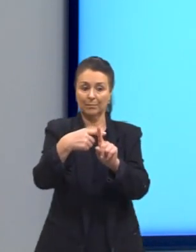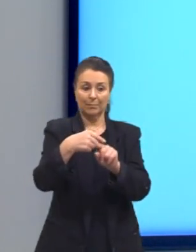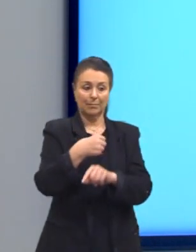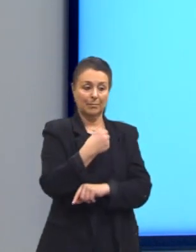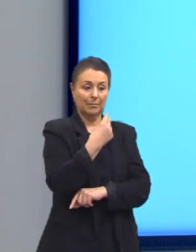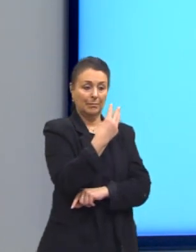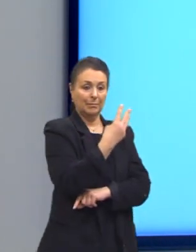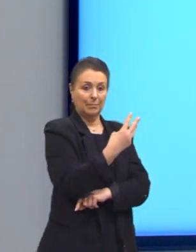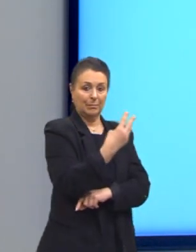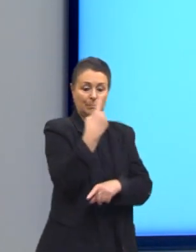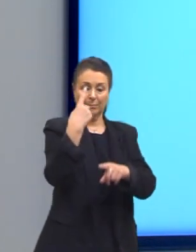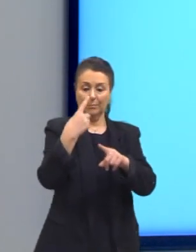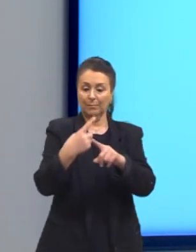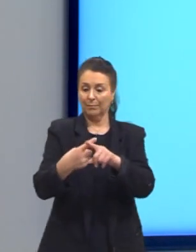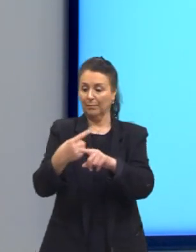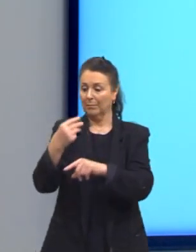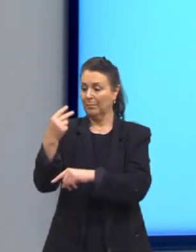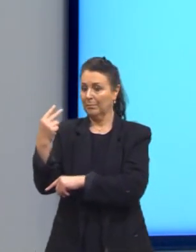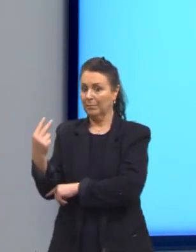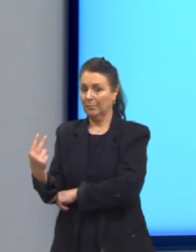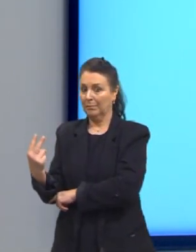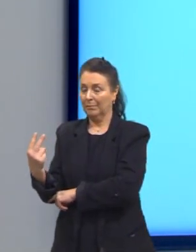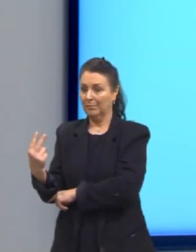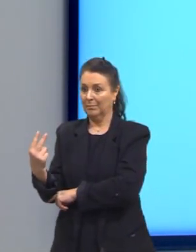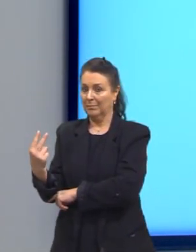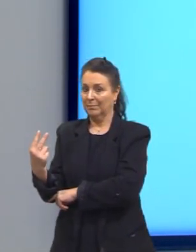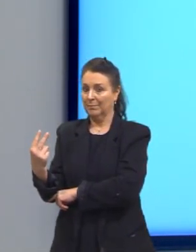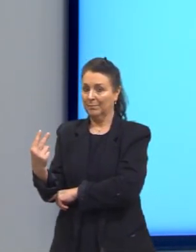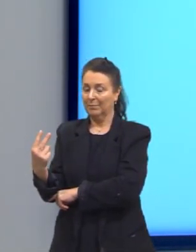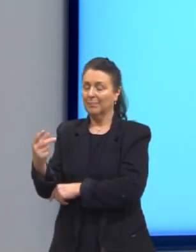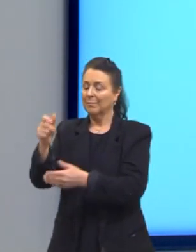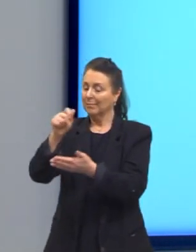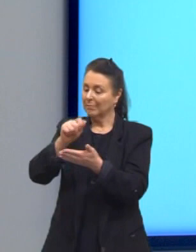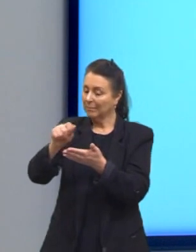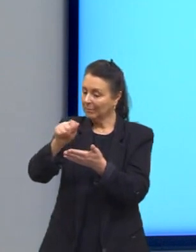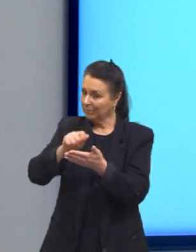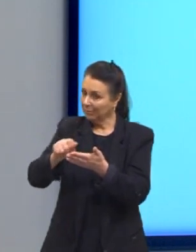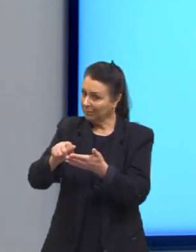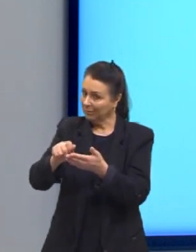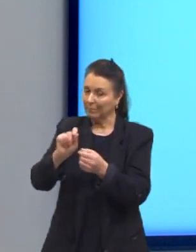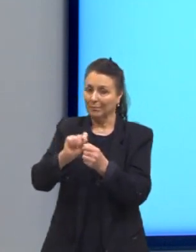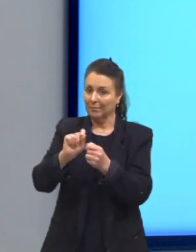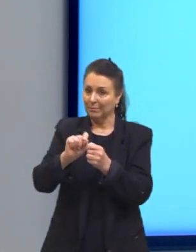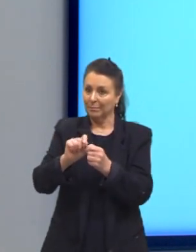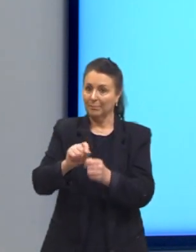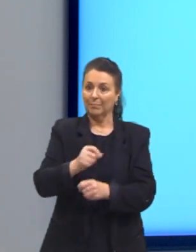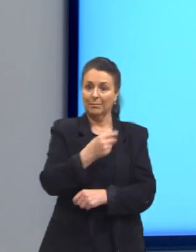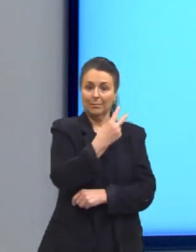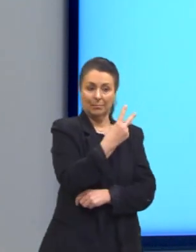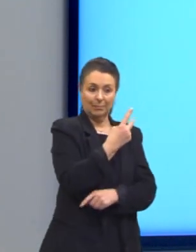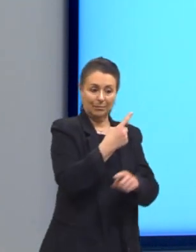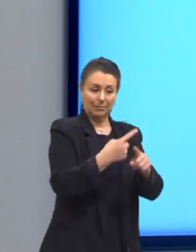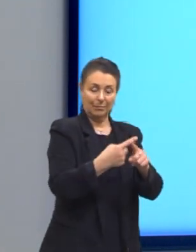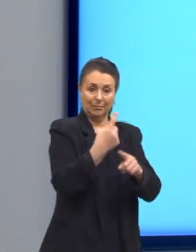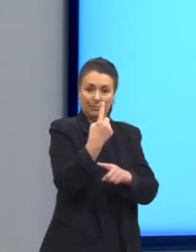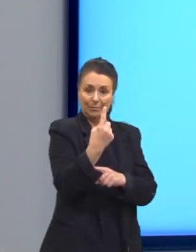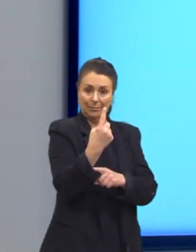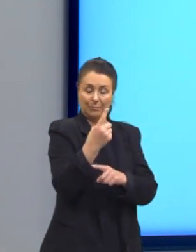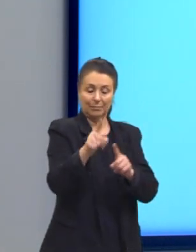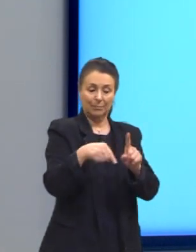o 3 que multiplica o 2 Então nós vamos descrever todo esse resultado 2 x 1